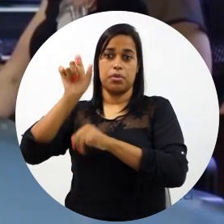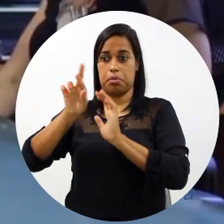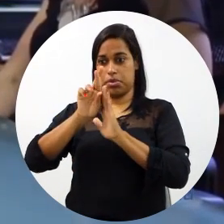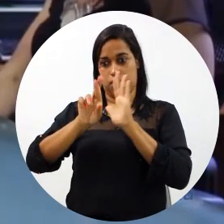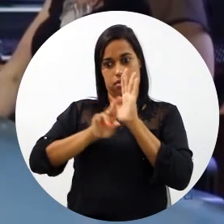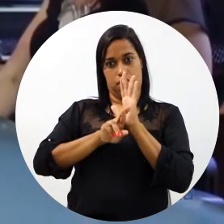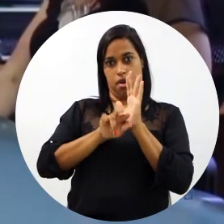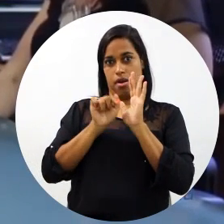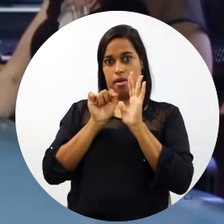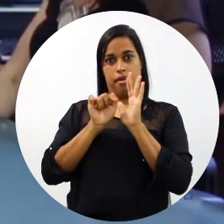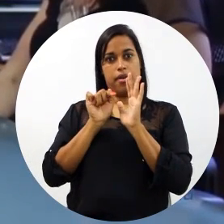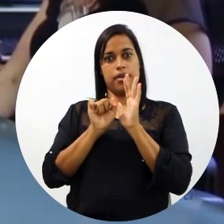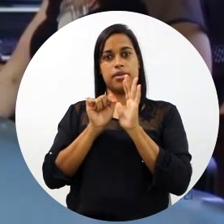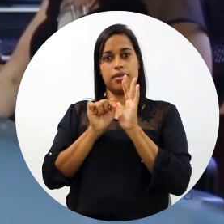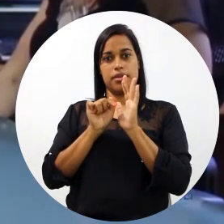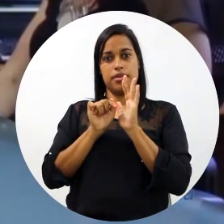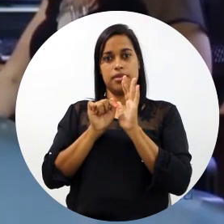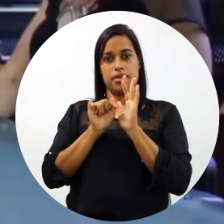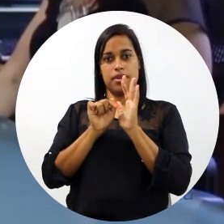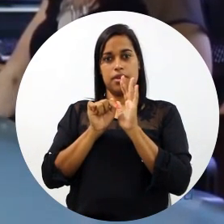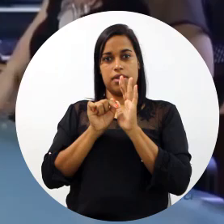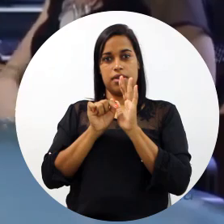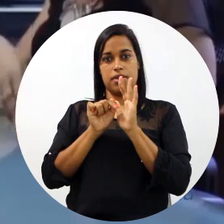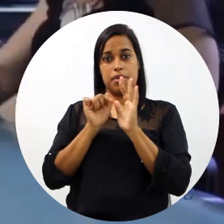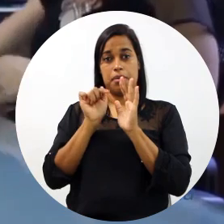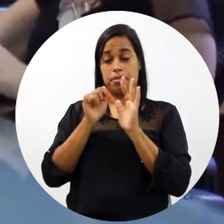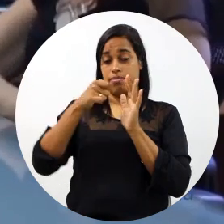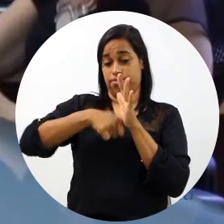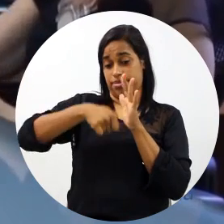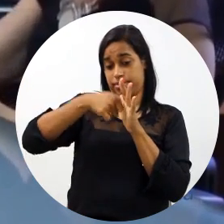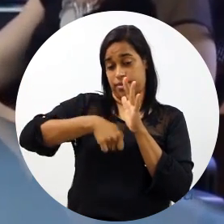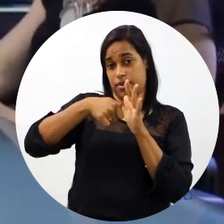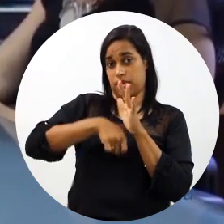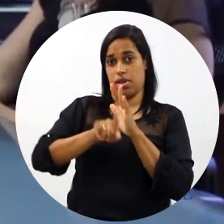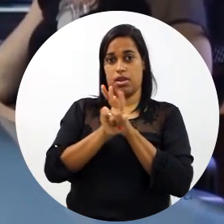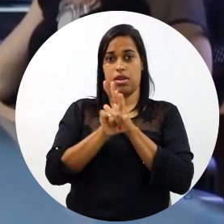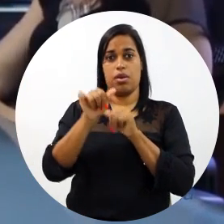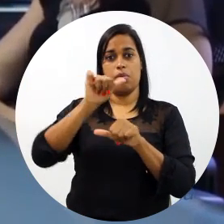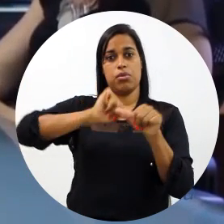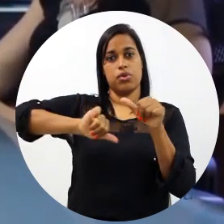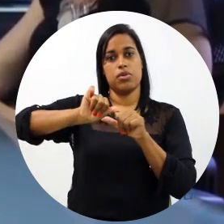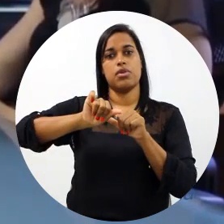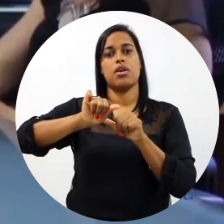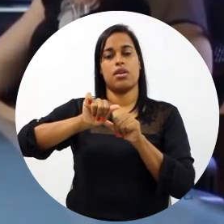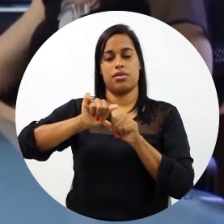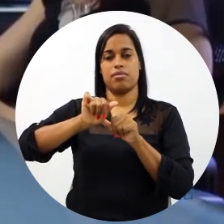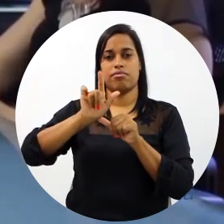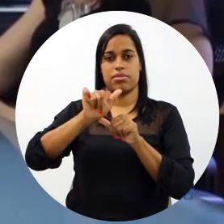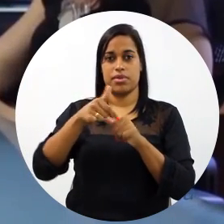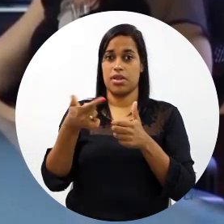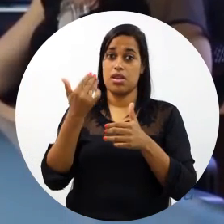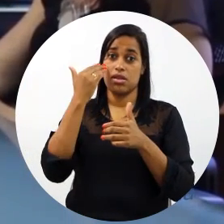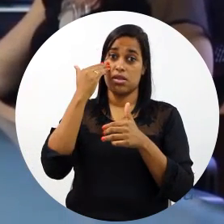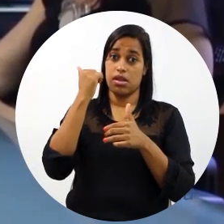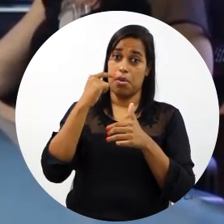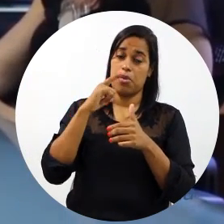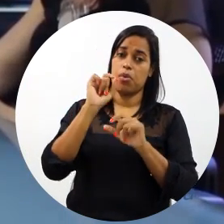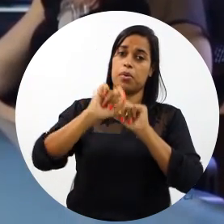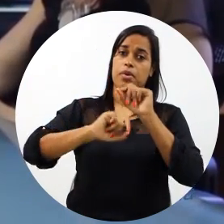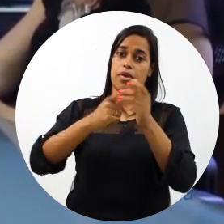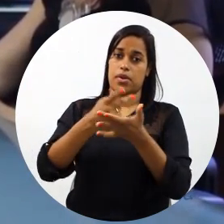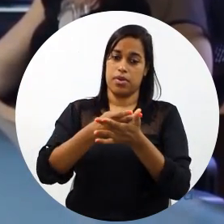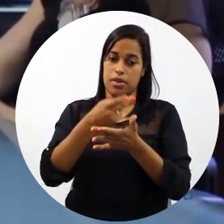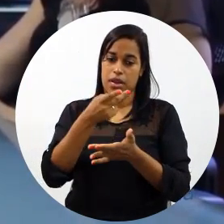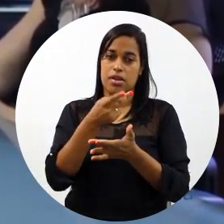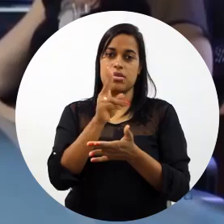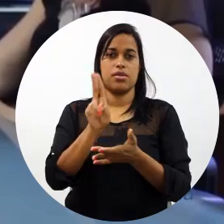ser seguida, até porque pela punição você não muda, né? A gente sabe que o que vai acontecer, eu